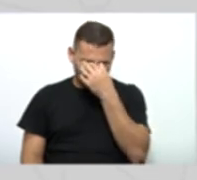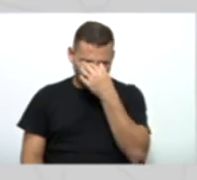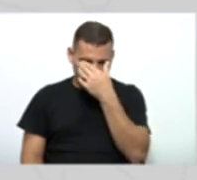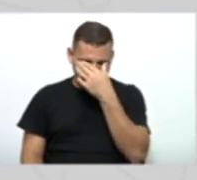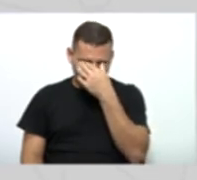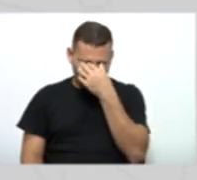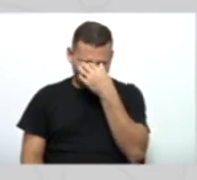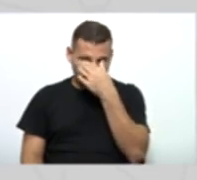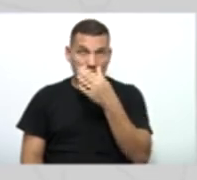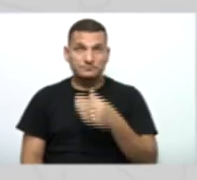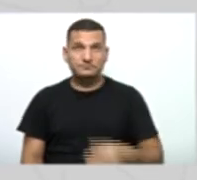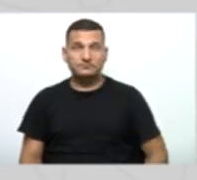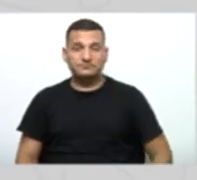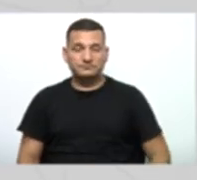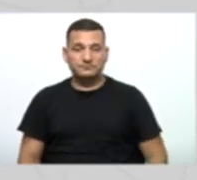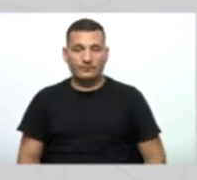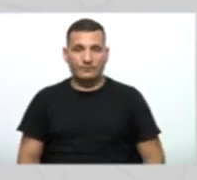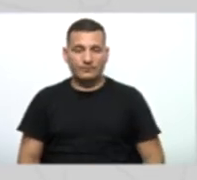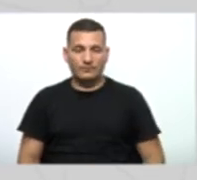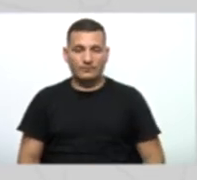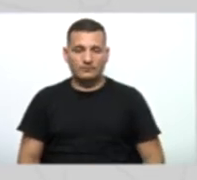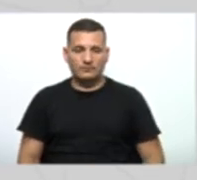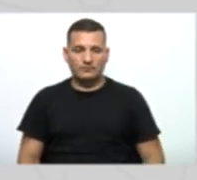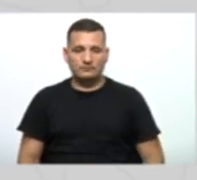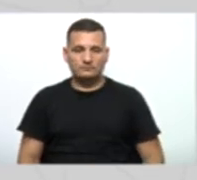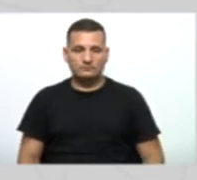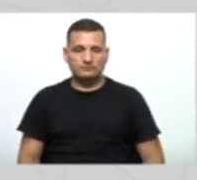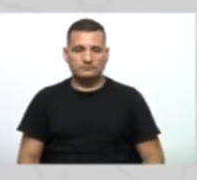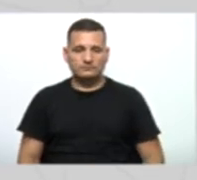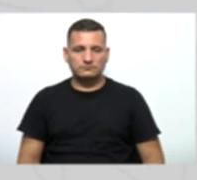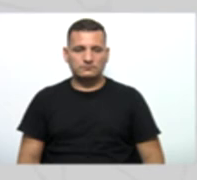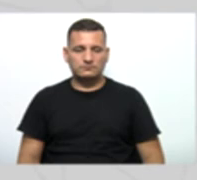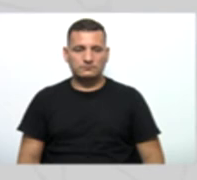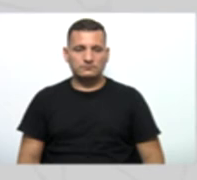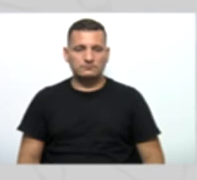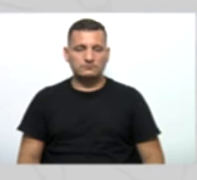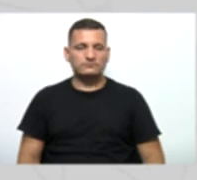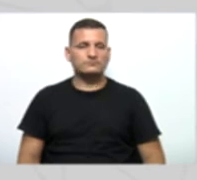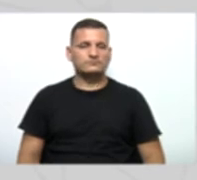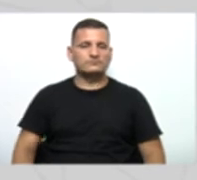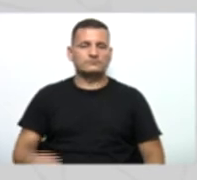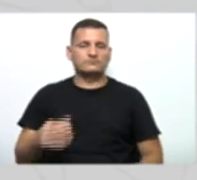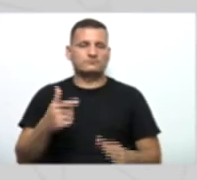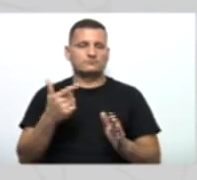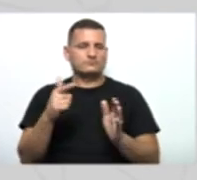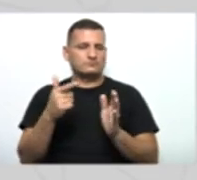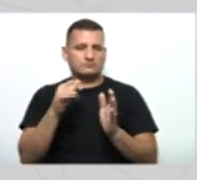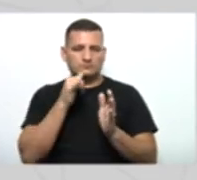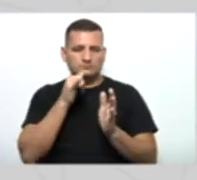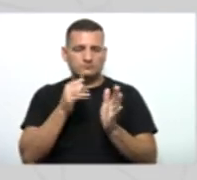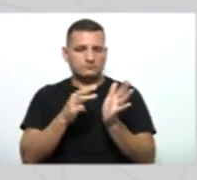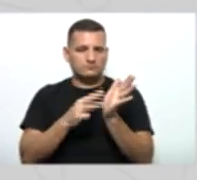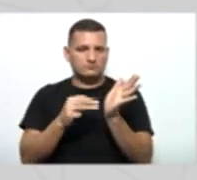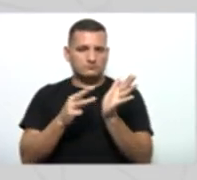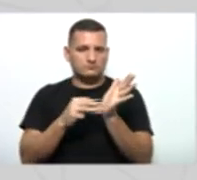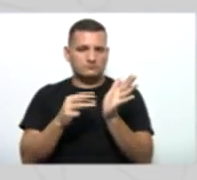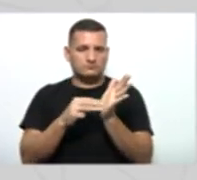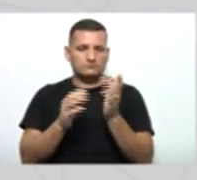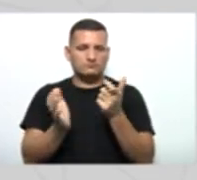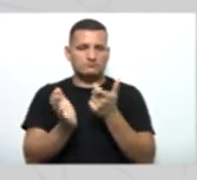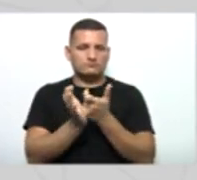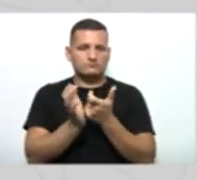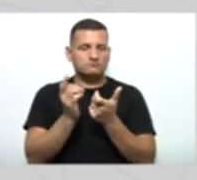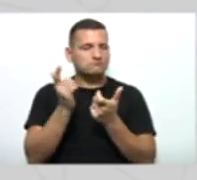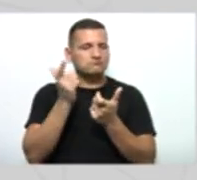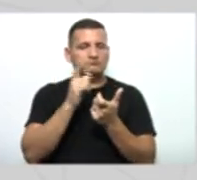colocamos lá no método exibe. Nós poderíamos não fazer aquele método. Só que se eu não tiver um método de classe, eu não conseguiria